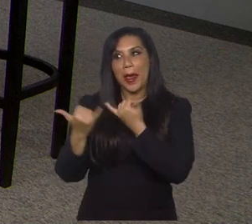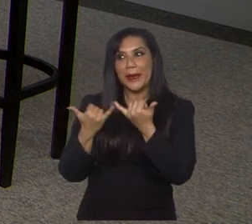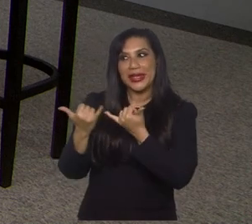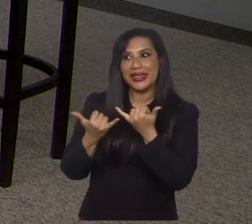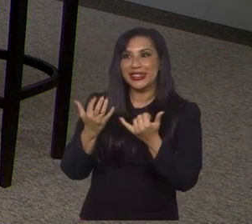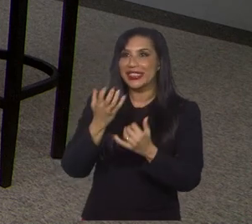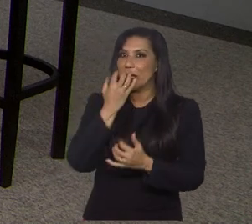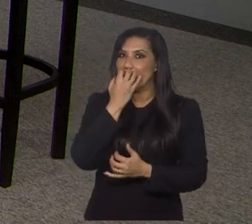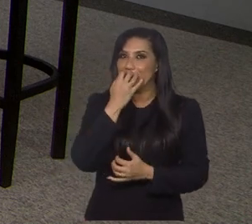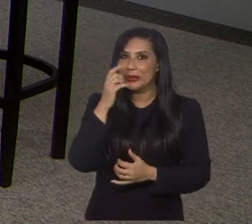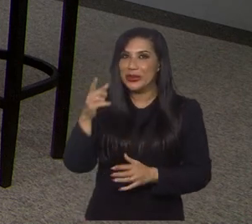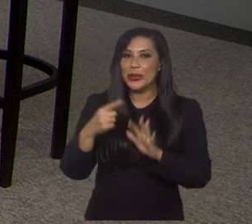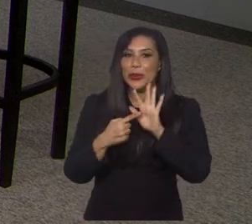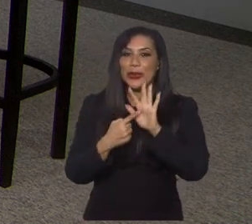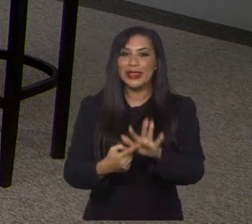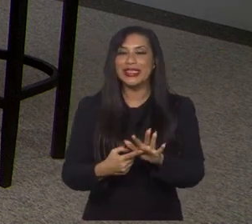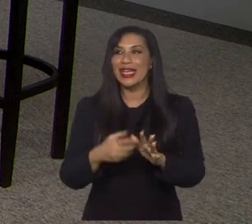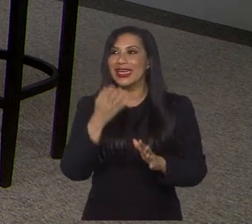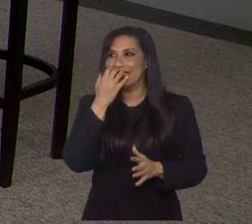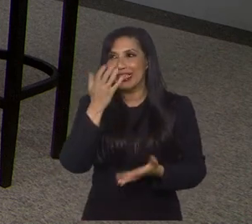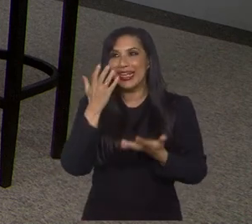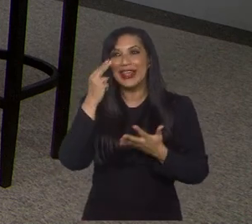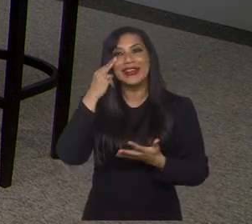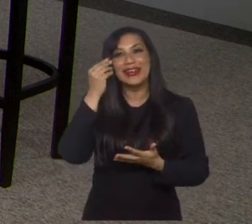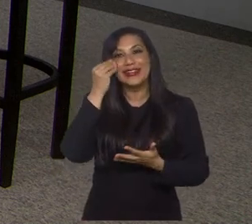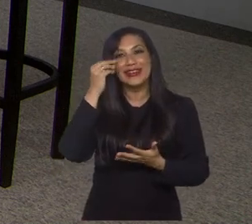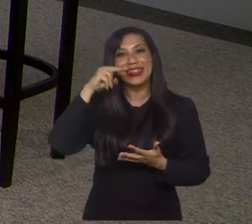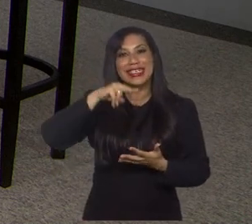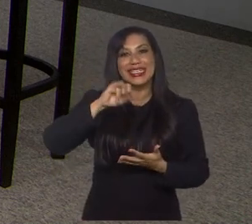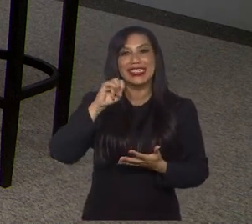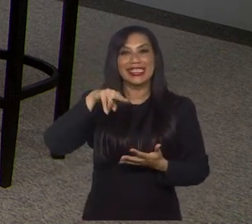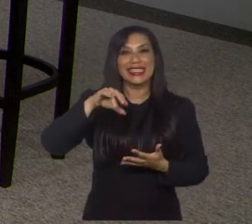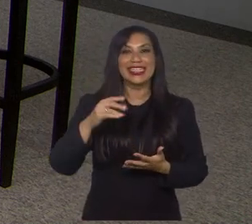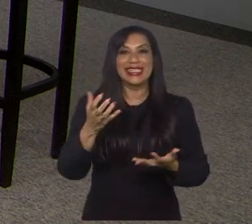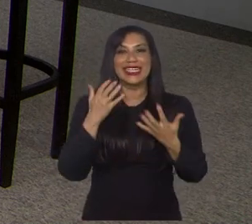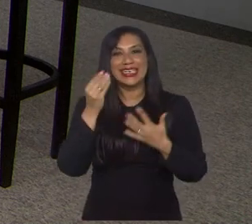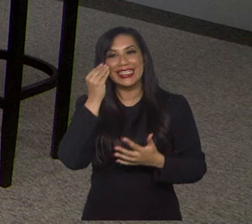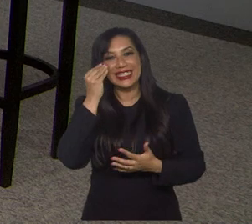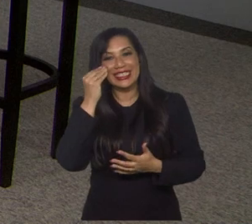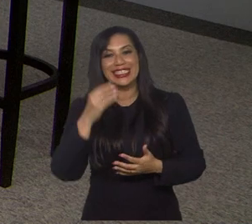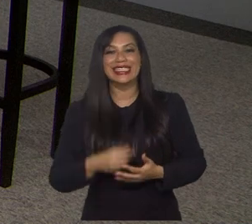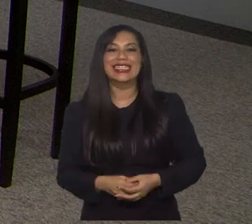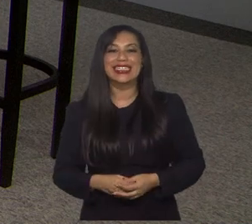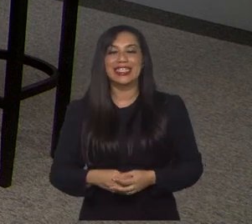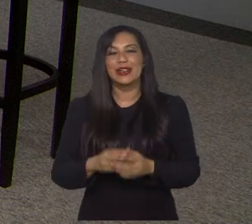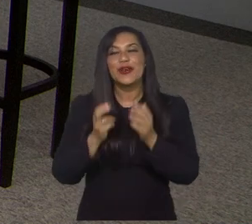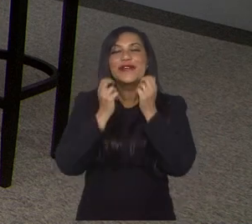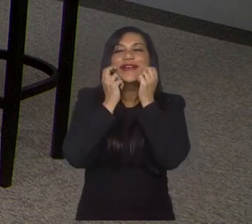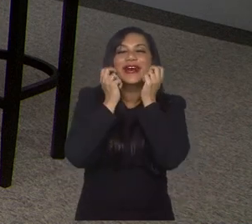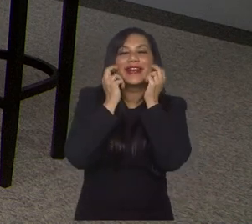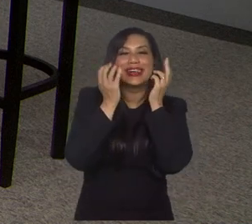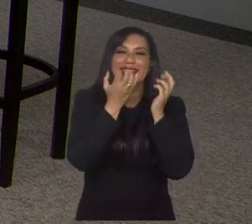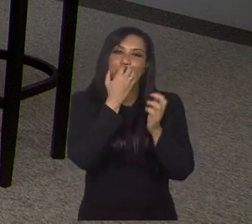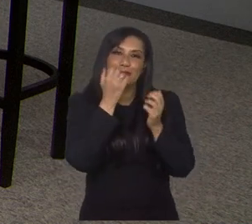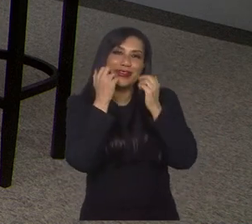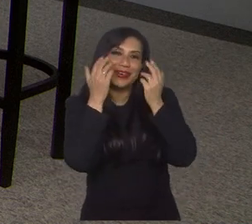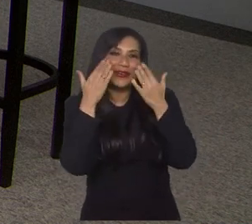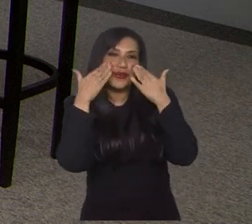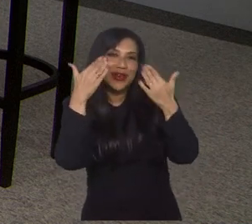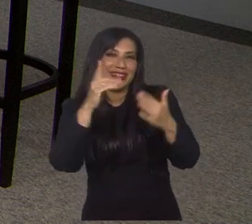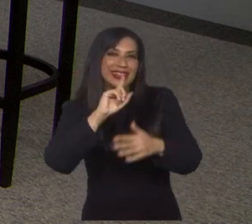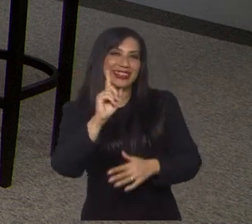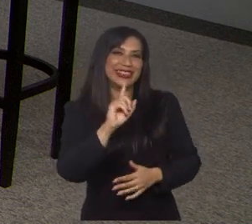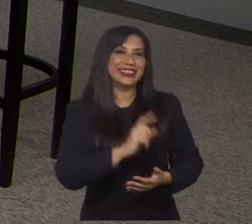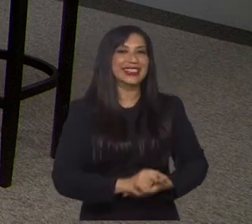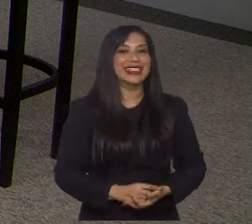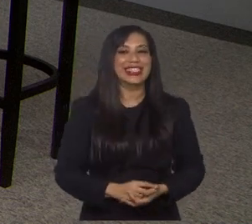viu? Quer mostrar o Nino? A gente tá super aí. Mostra o Nino pra gente, que a gente gosta de cachorrinho. Ele é tímido. Ah, o Nino é tímido,